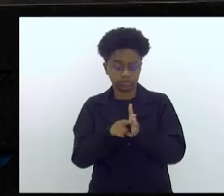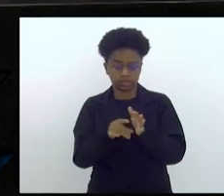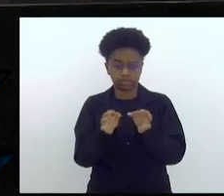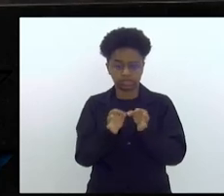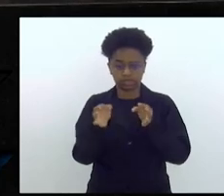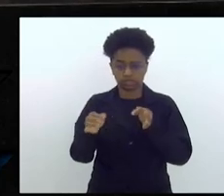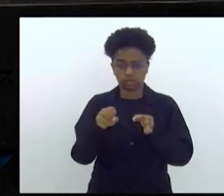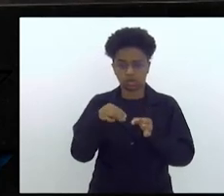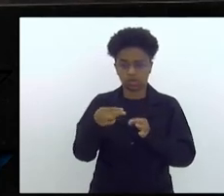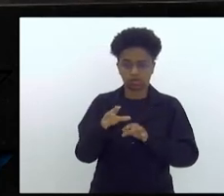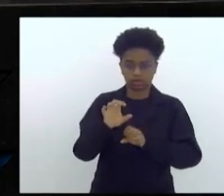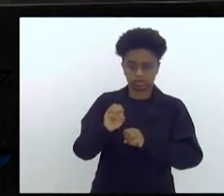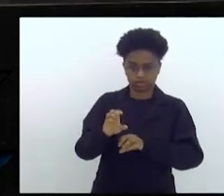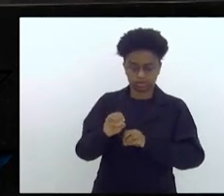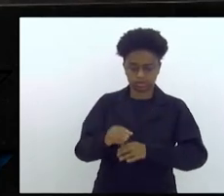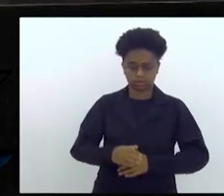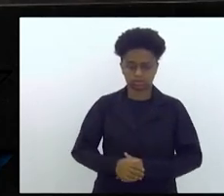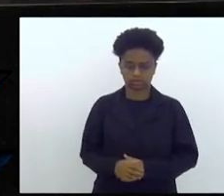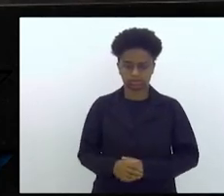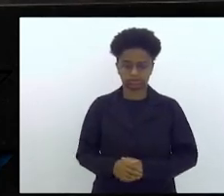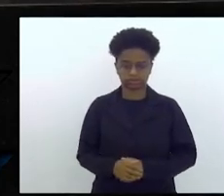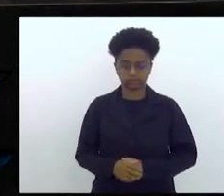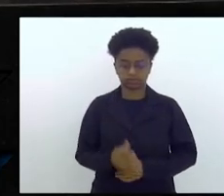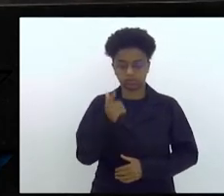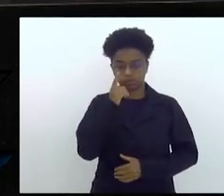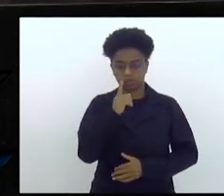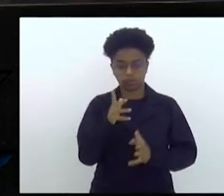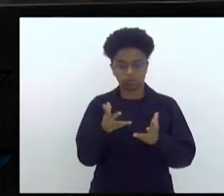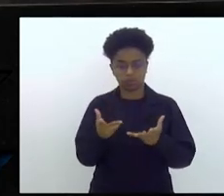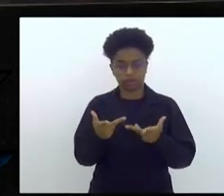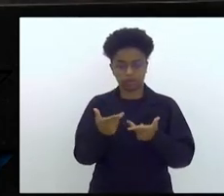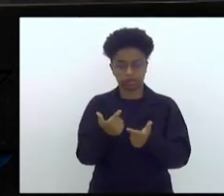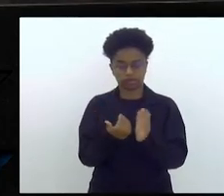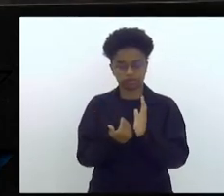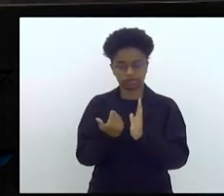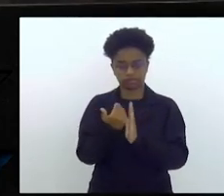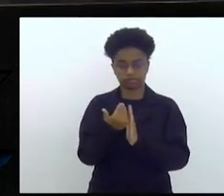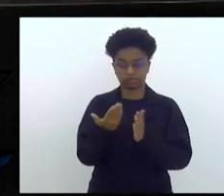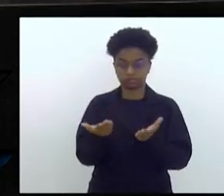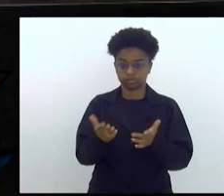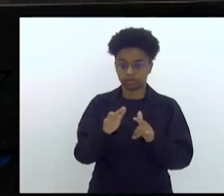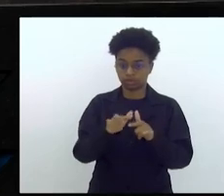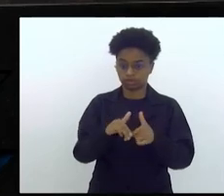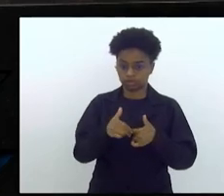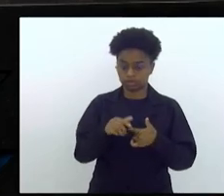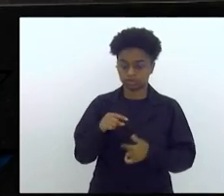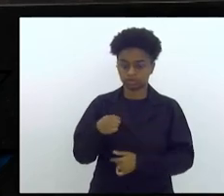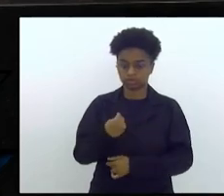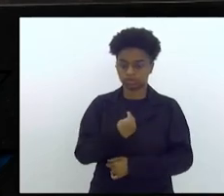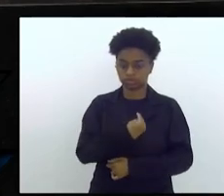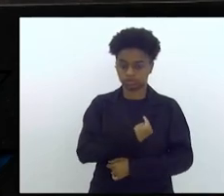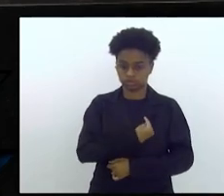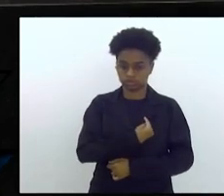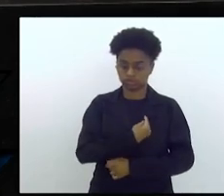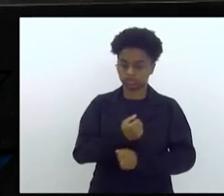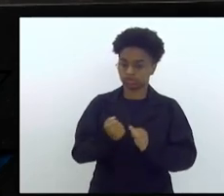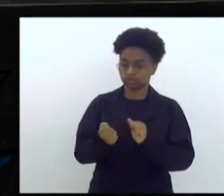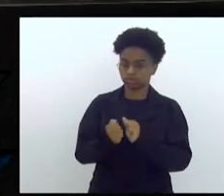e no ensino em melhor qualidade por isso nós estamos junto